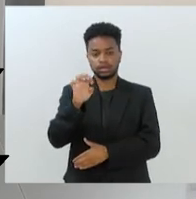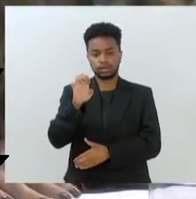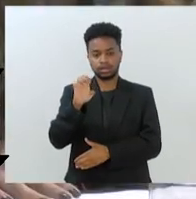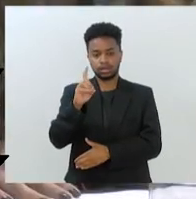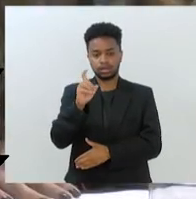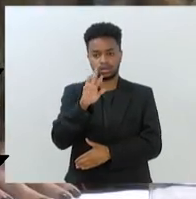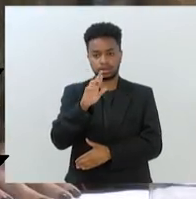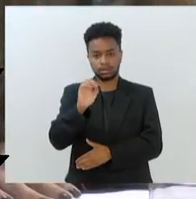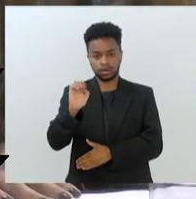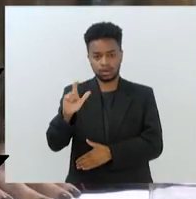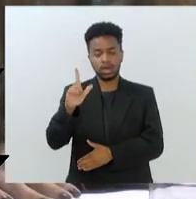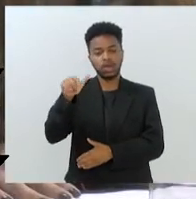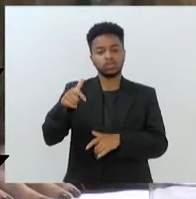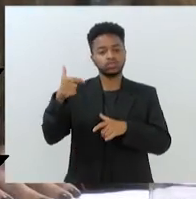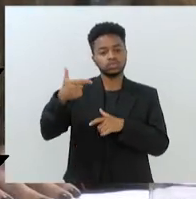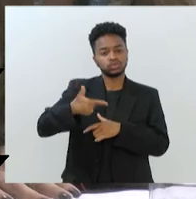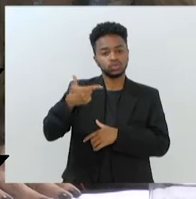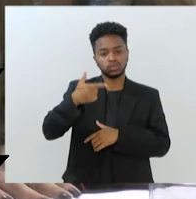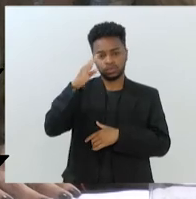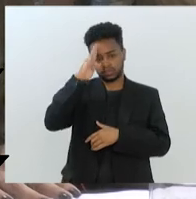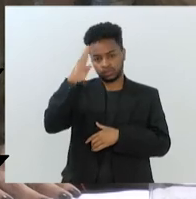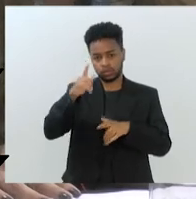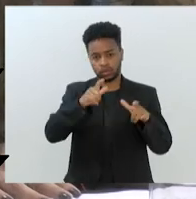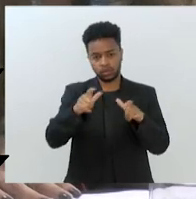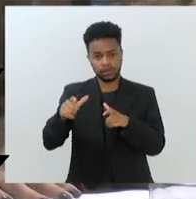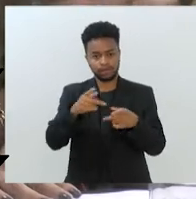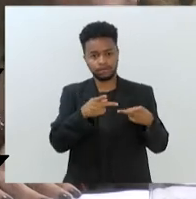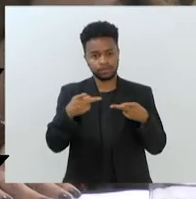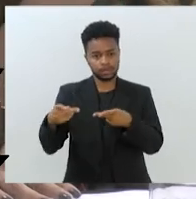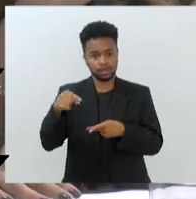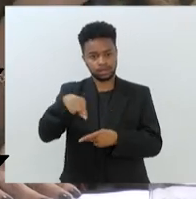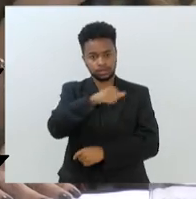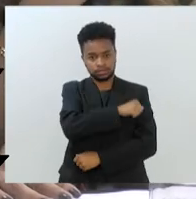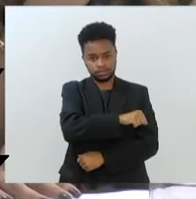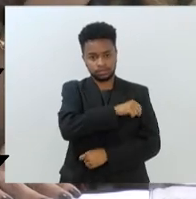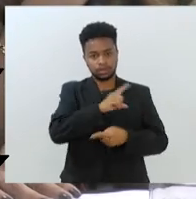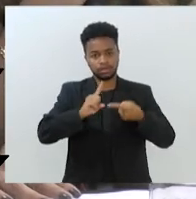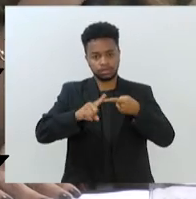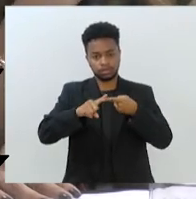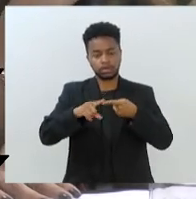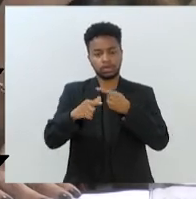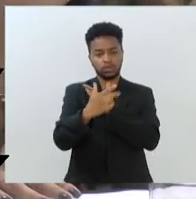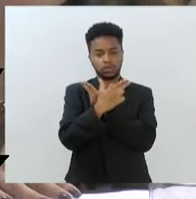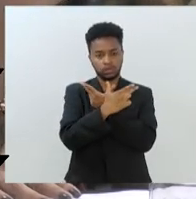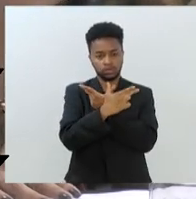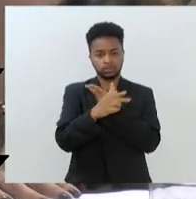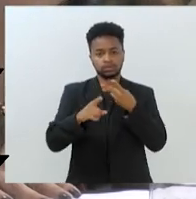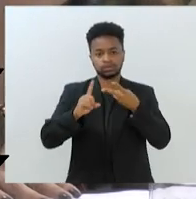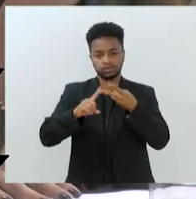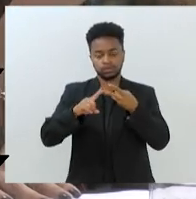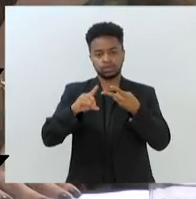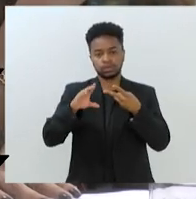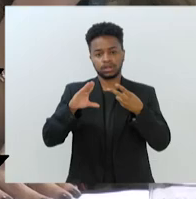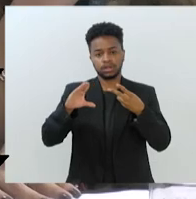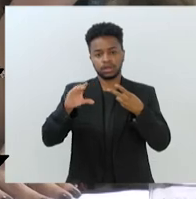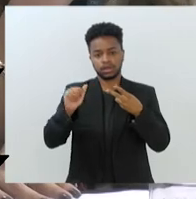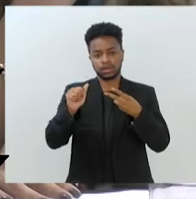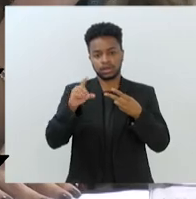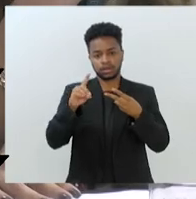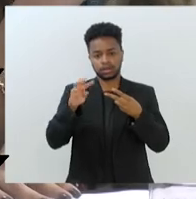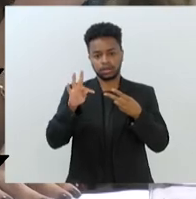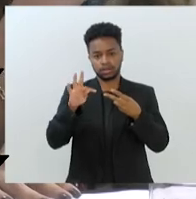centro de visitação gratuita do Estado do Rio de Janeiro. Primeiro é o Corcovado, o segundo é a Catedral. Em termos de